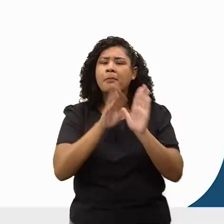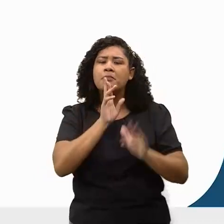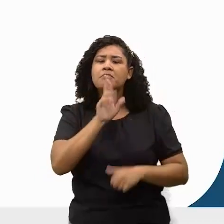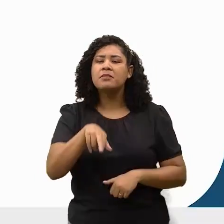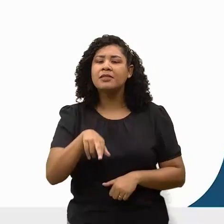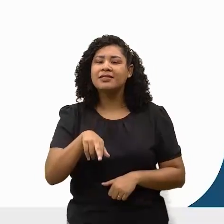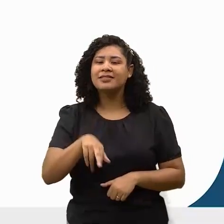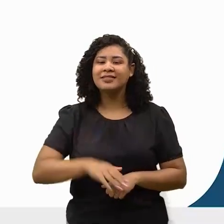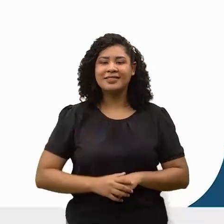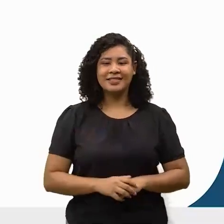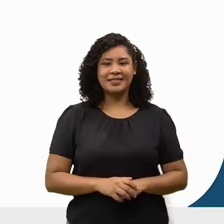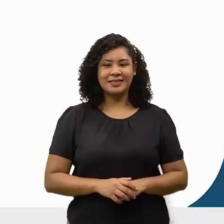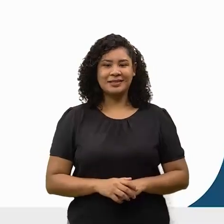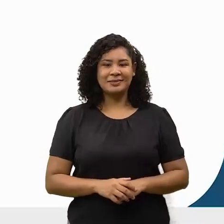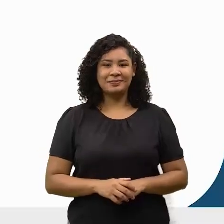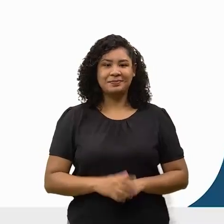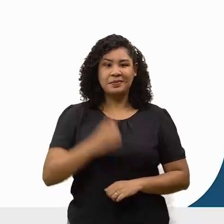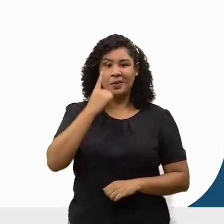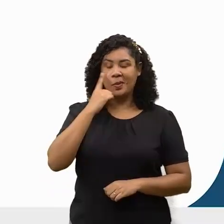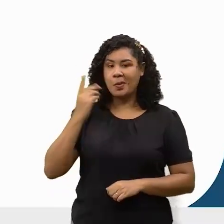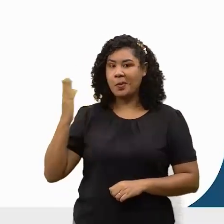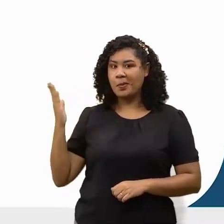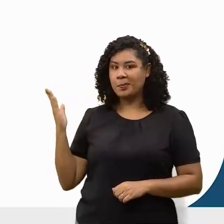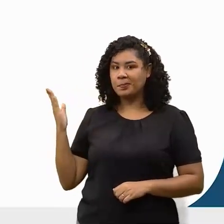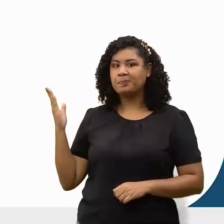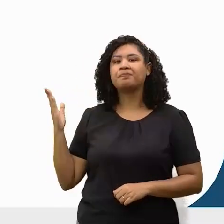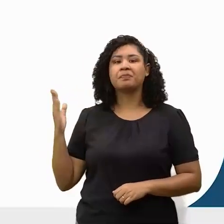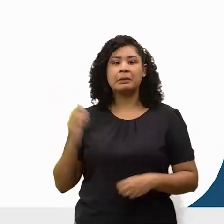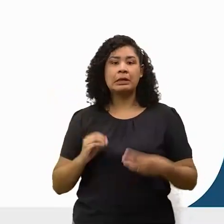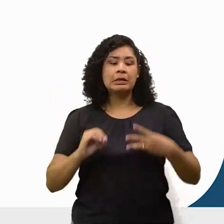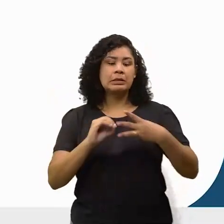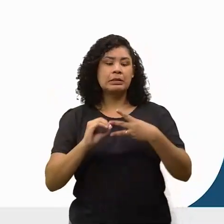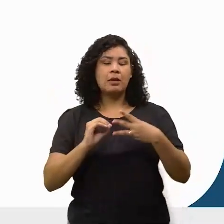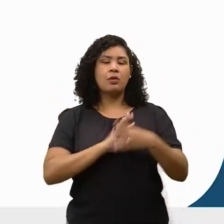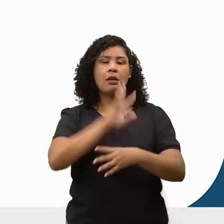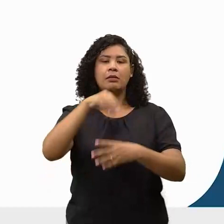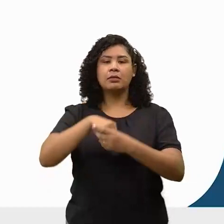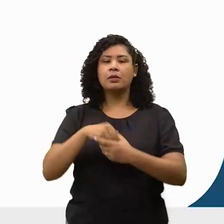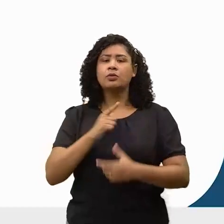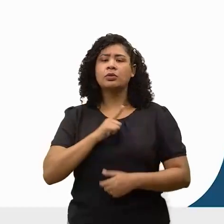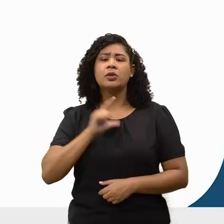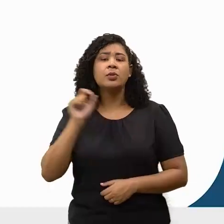Bom, pessoal, toda célula viva possui o que, então?